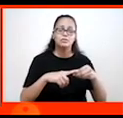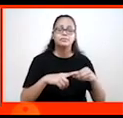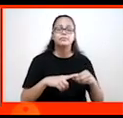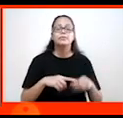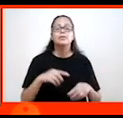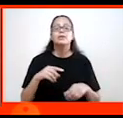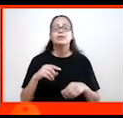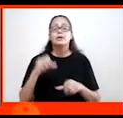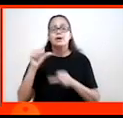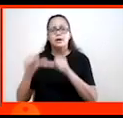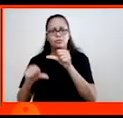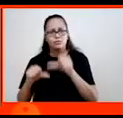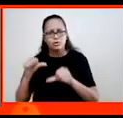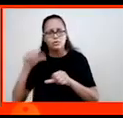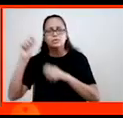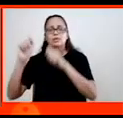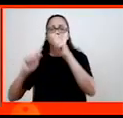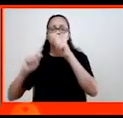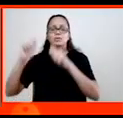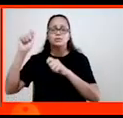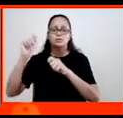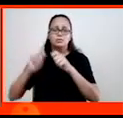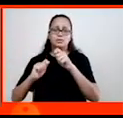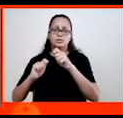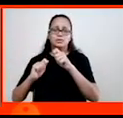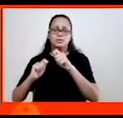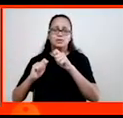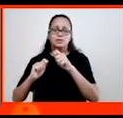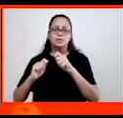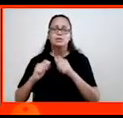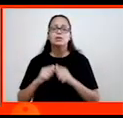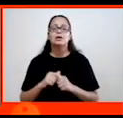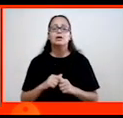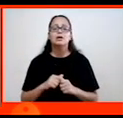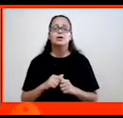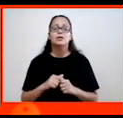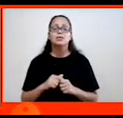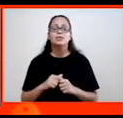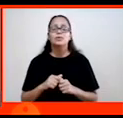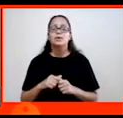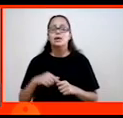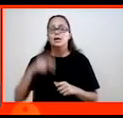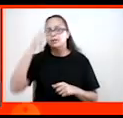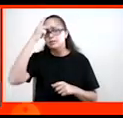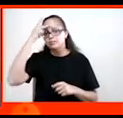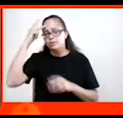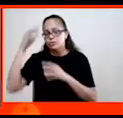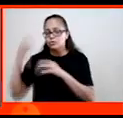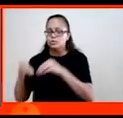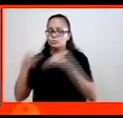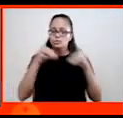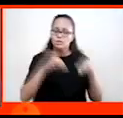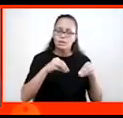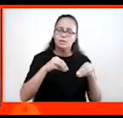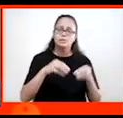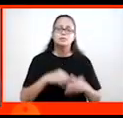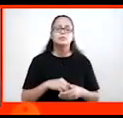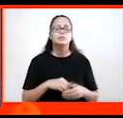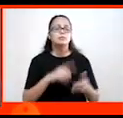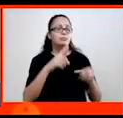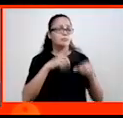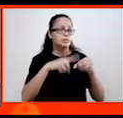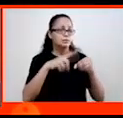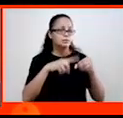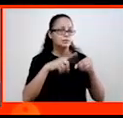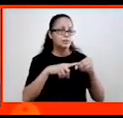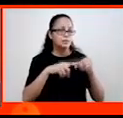Revolução Industrial, o início da atividade industrial nos centros urbanos promoveu aí o êxodo rural e a urbanização, certo? Nós temos uma imagem aqui,